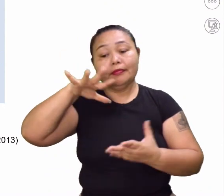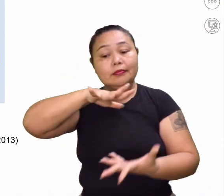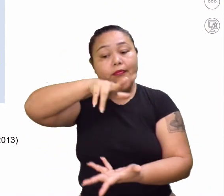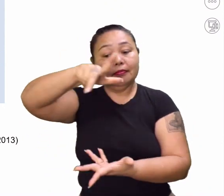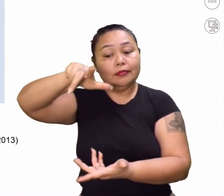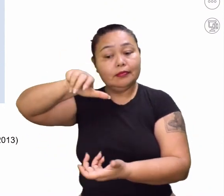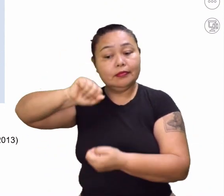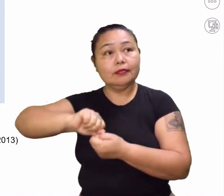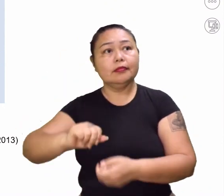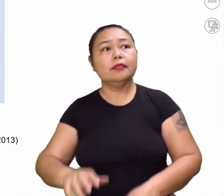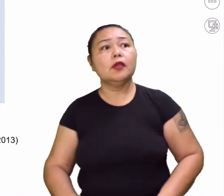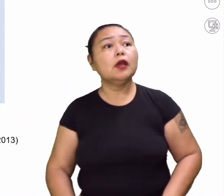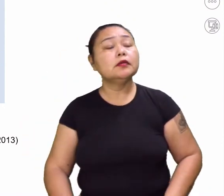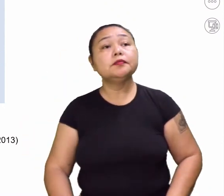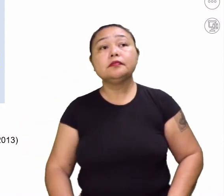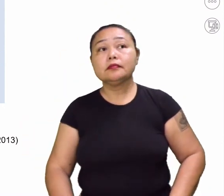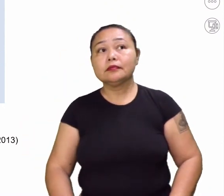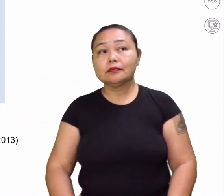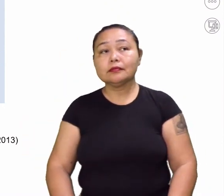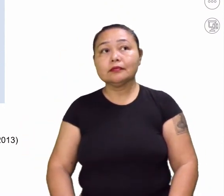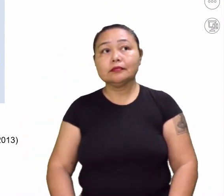Terra.